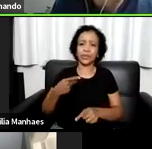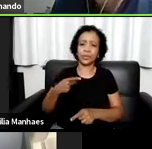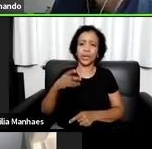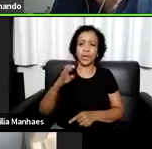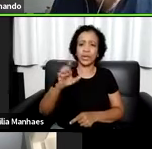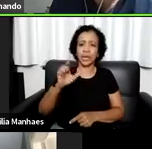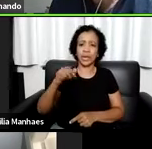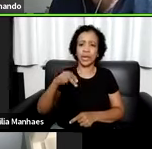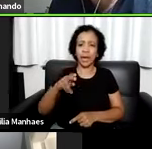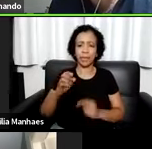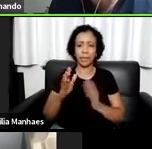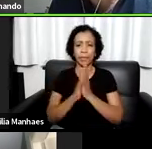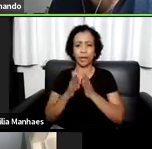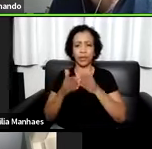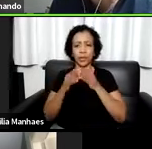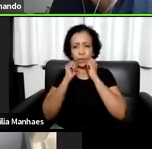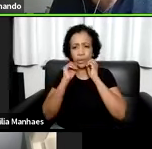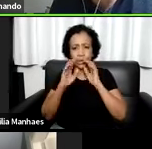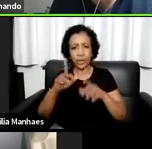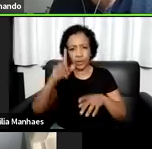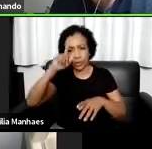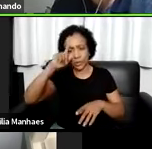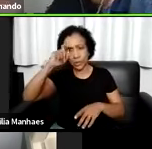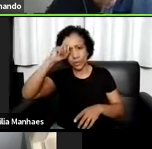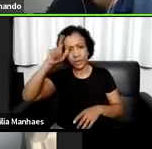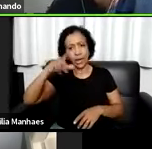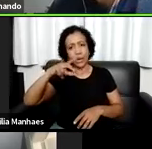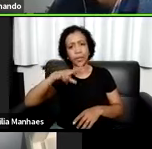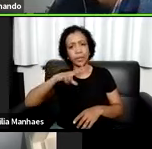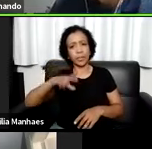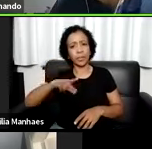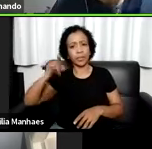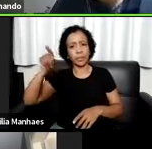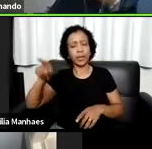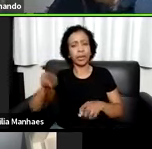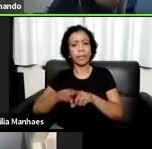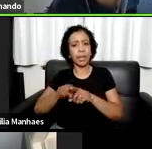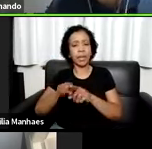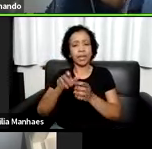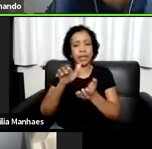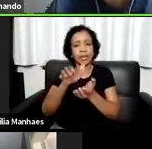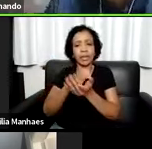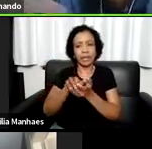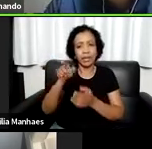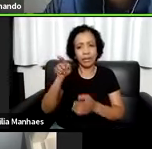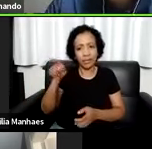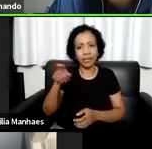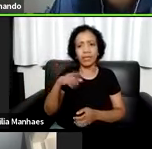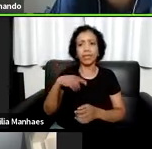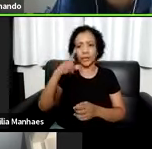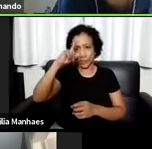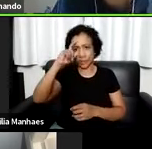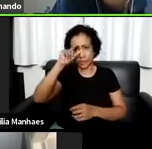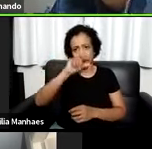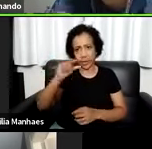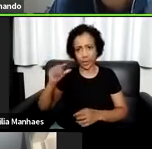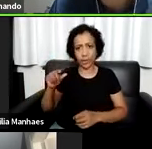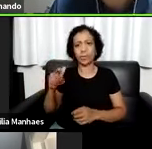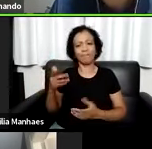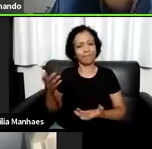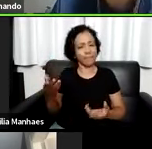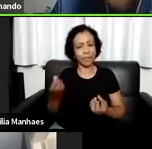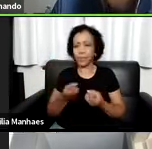que está no hospital português, lá internada em Recife. São vários e vários pedidos de oração, pastor Samuel, de